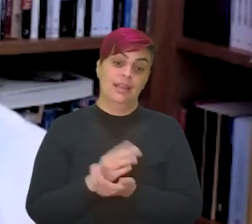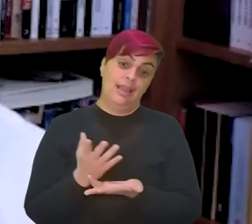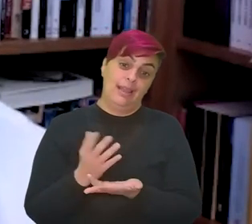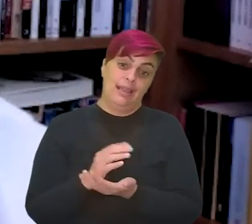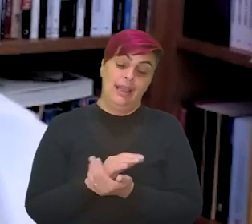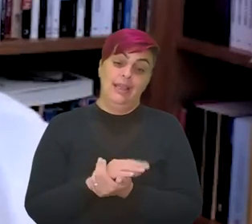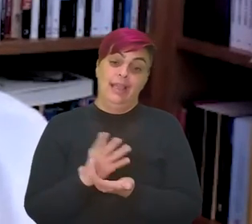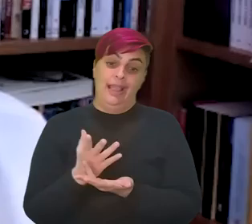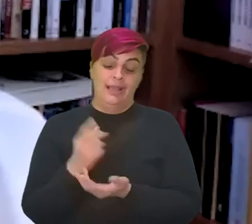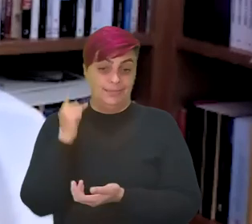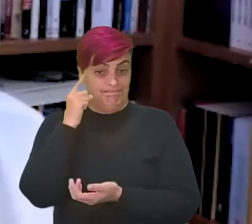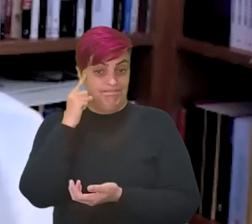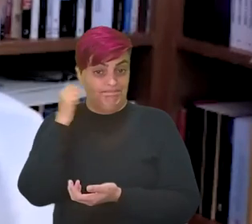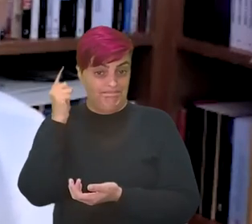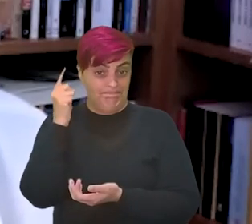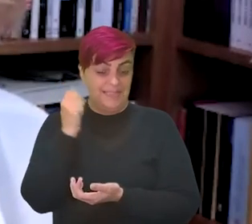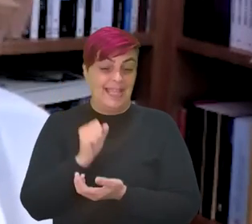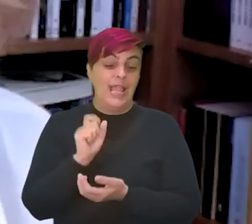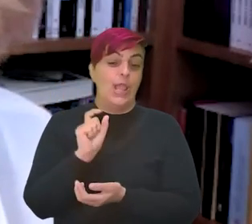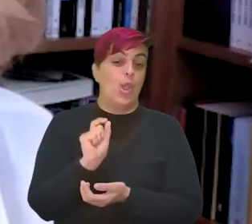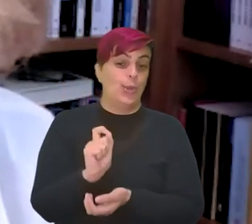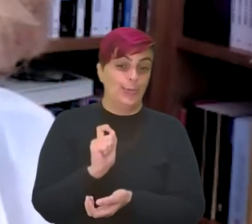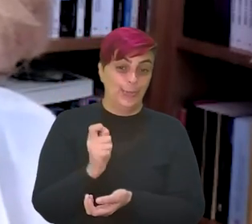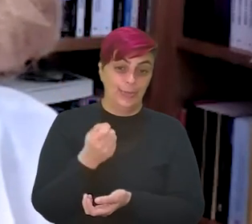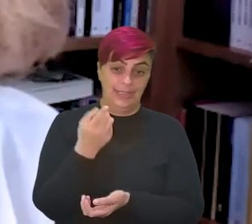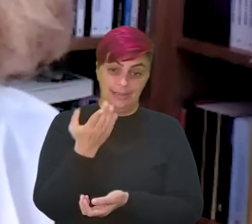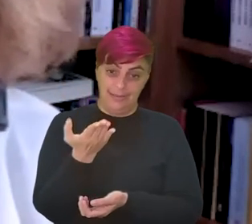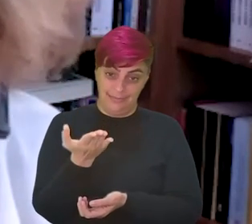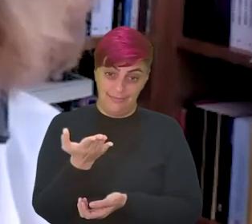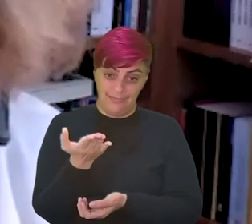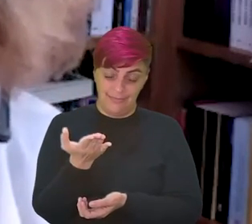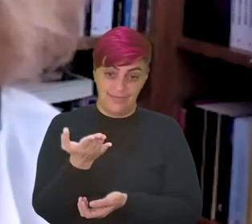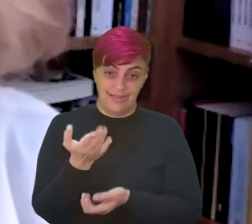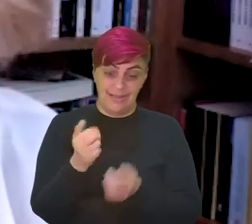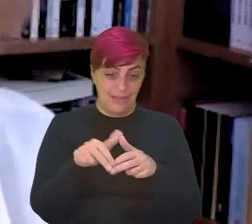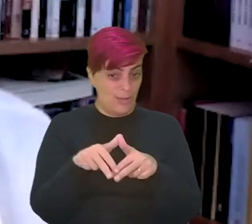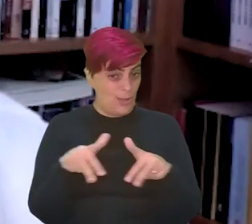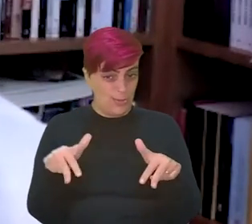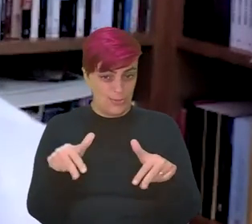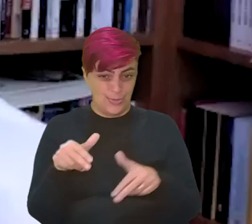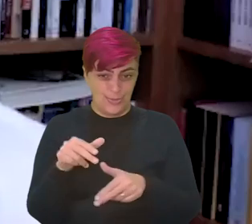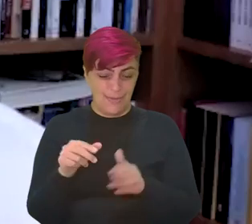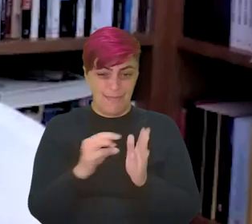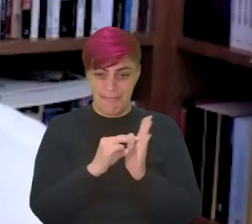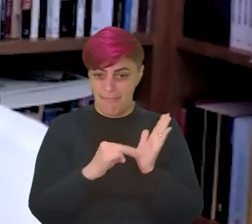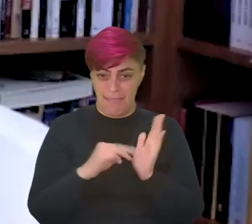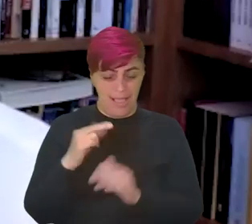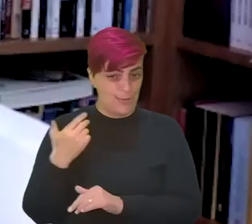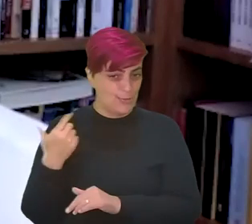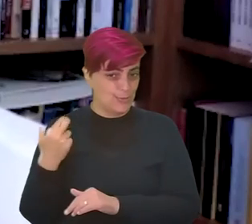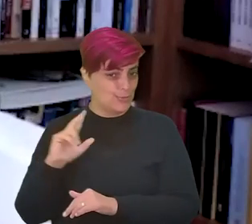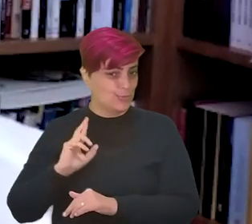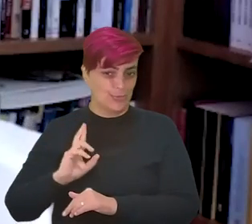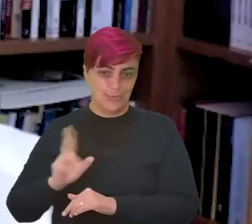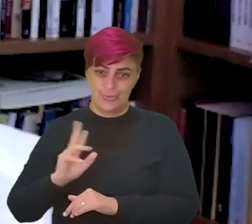então, essa é a ideia de que você... Etnografia não é método, mas